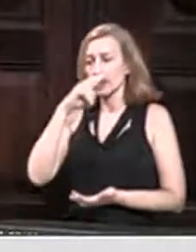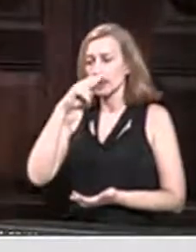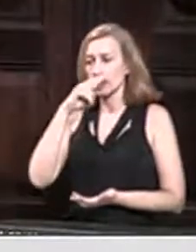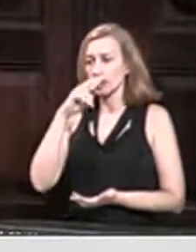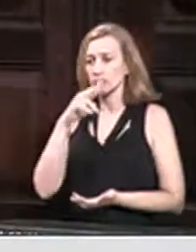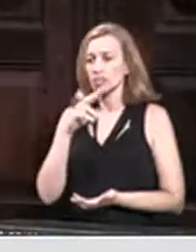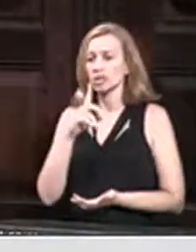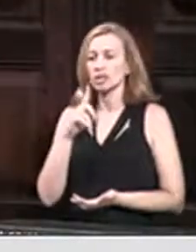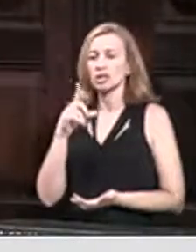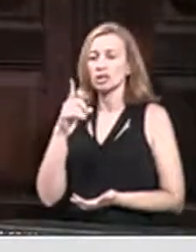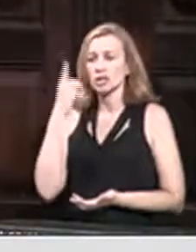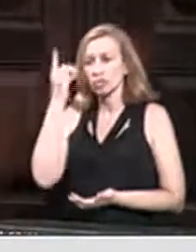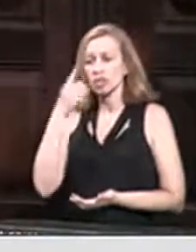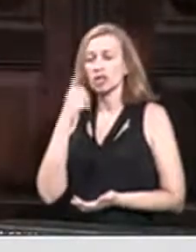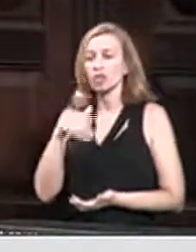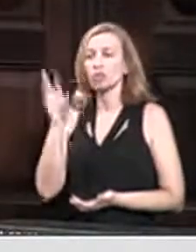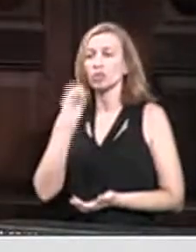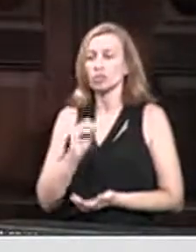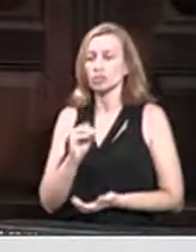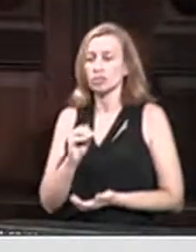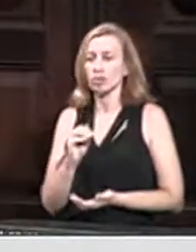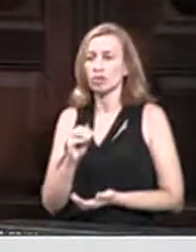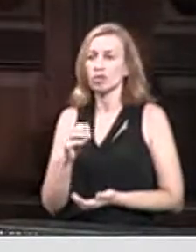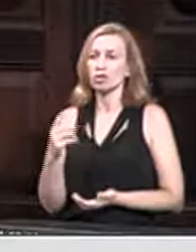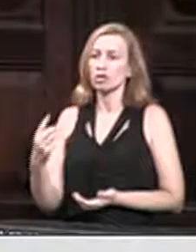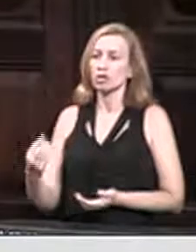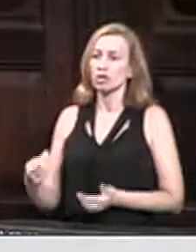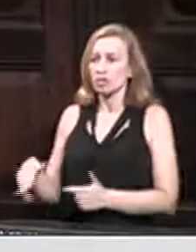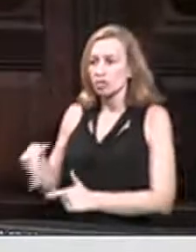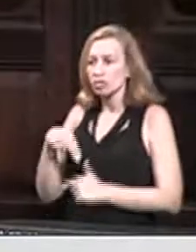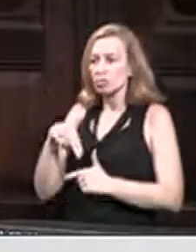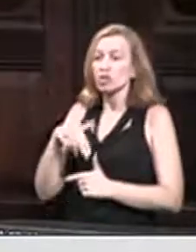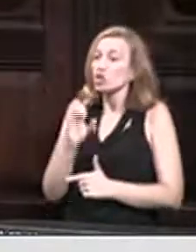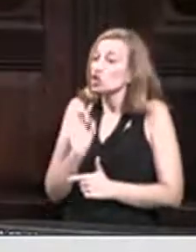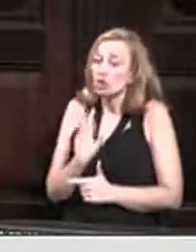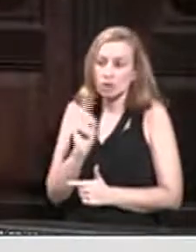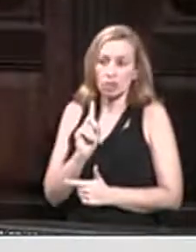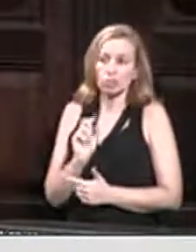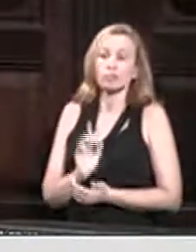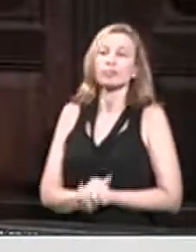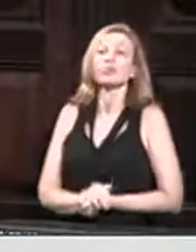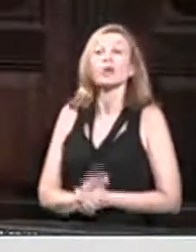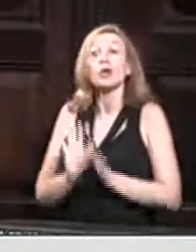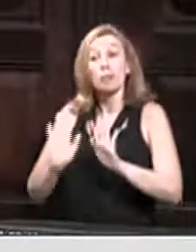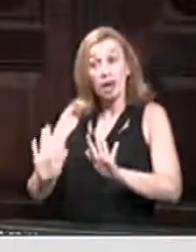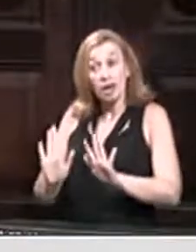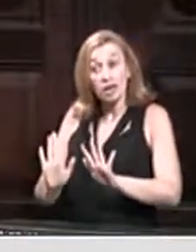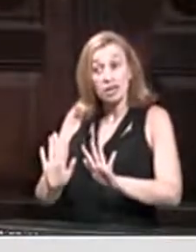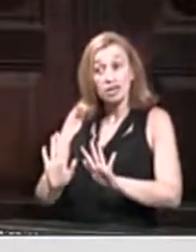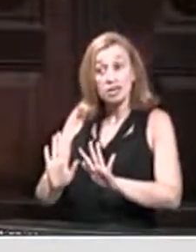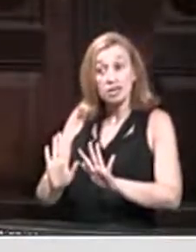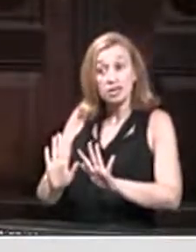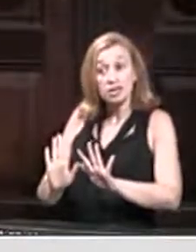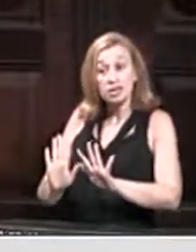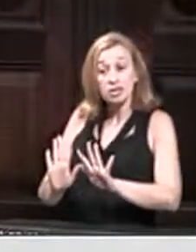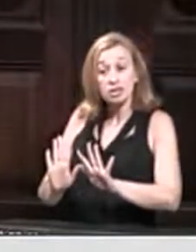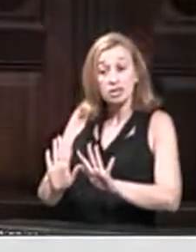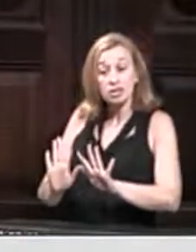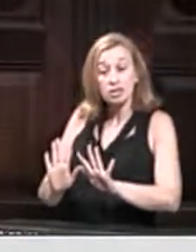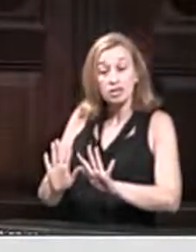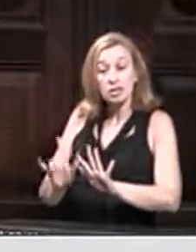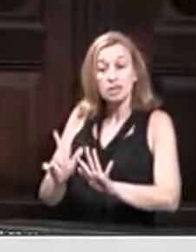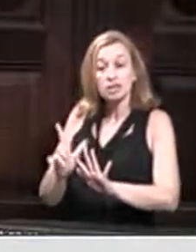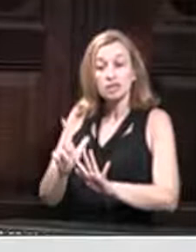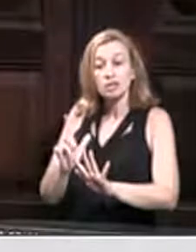tribuna. Mas, de qualquer maneira, pelo menos, há um certo impacto